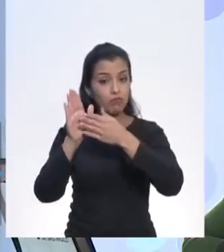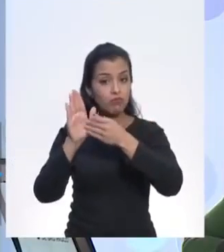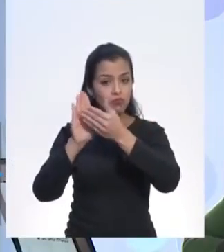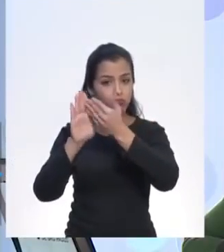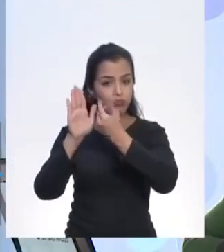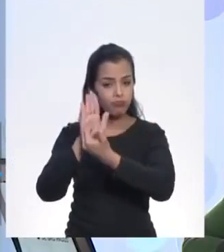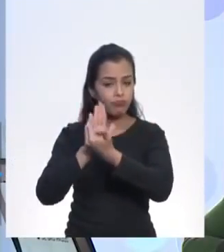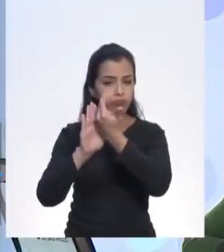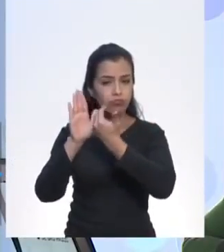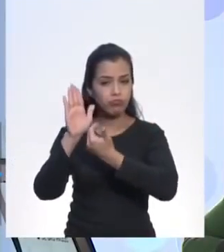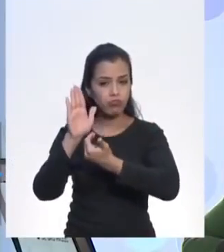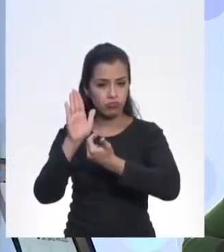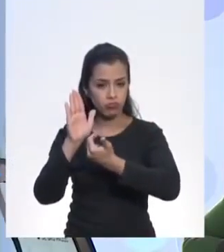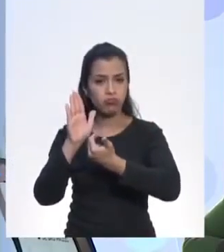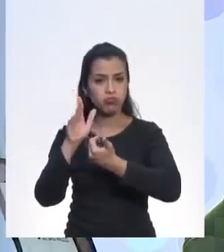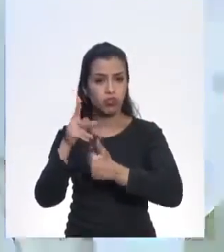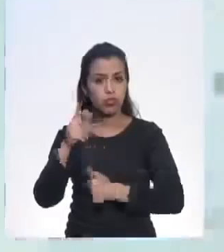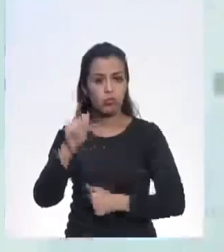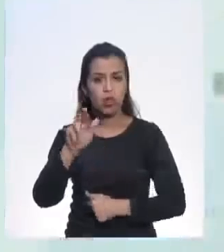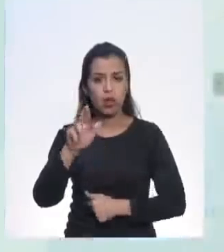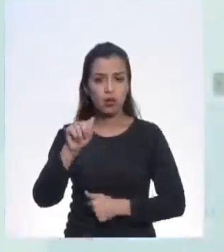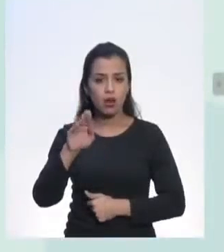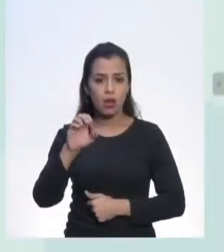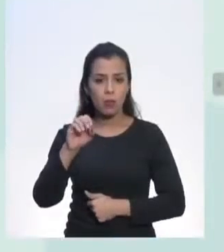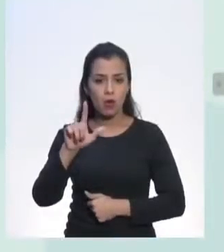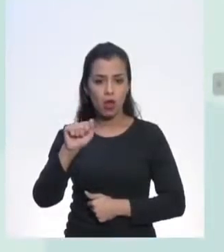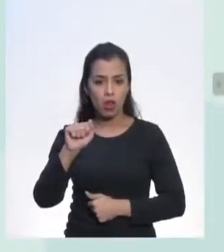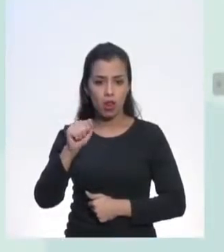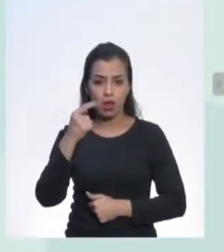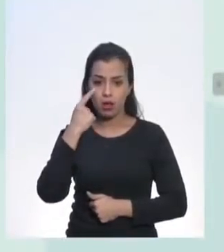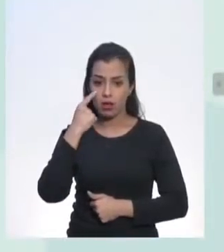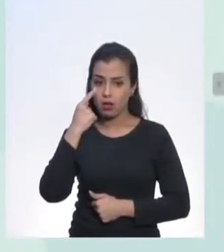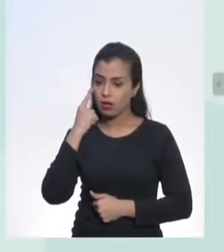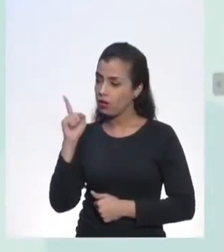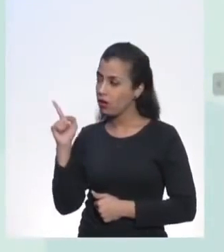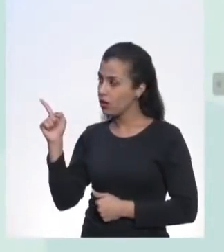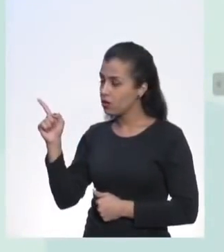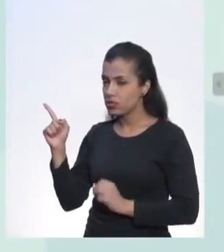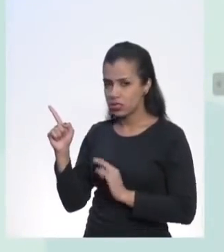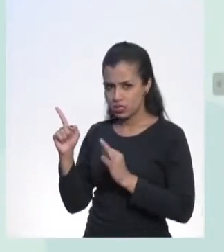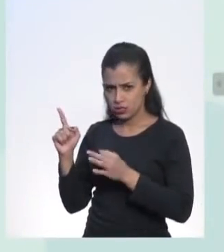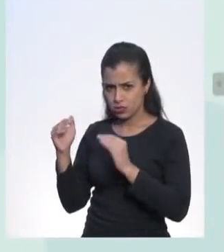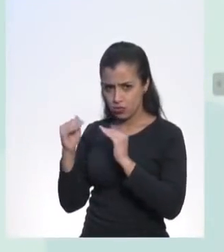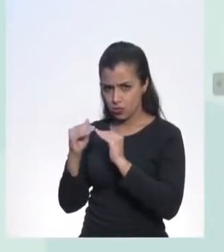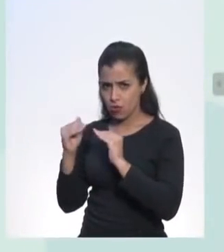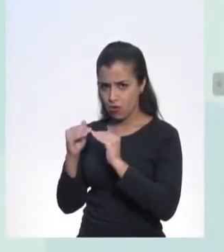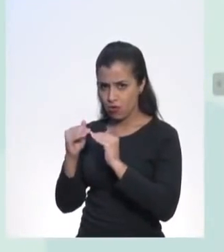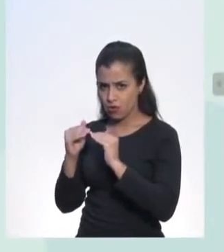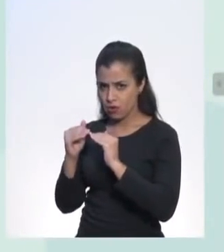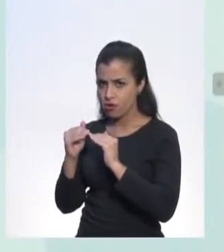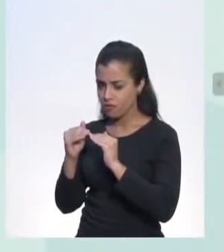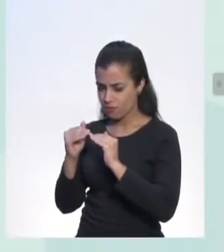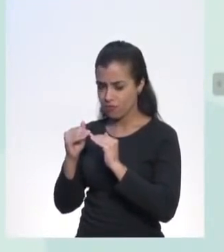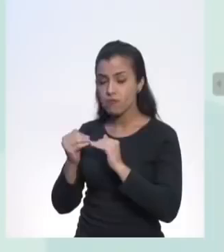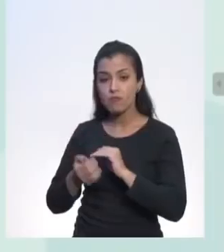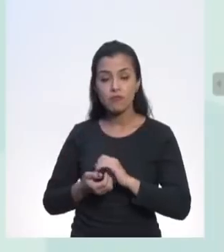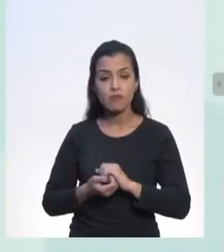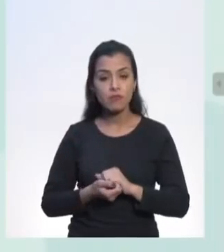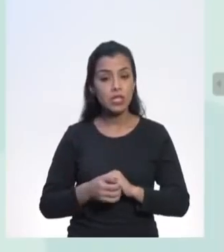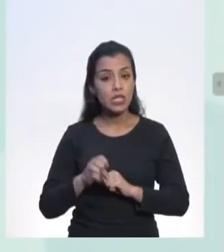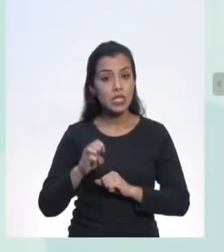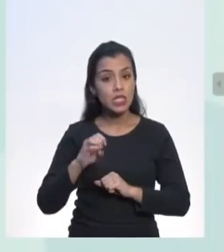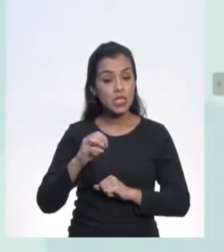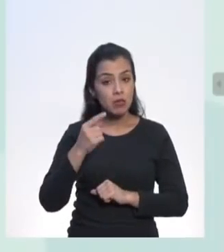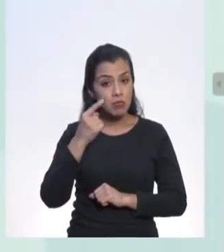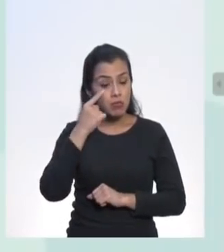dessa parábola. Concavidade voltada para cima, concorda que é desse jeito? Muito bem. Se eu pensar na